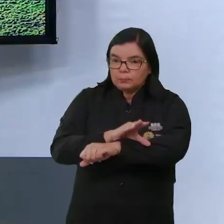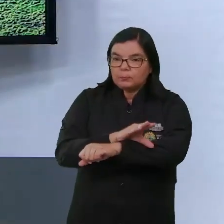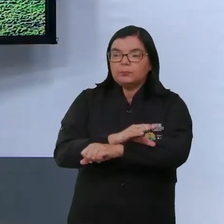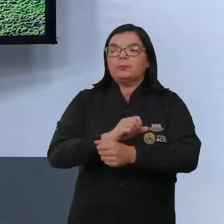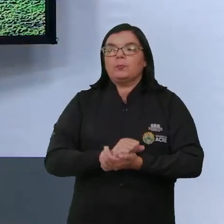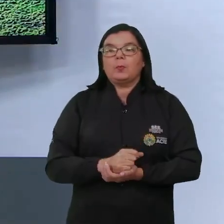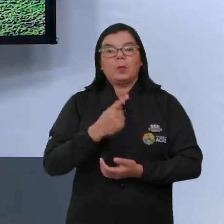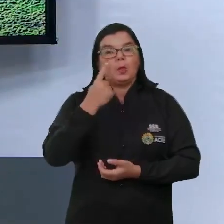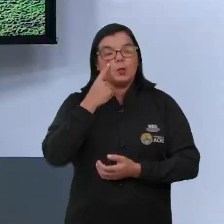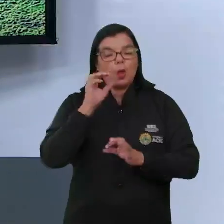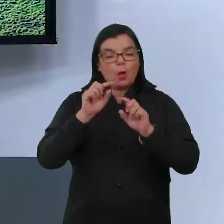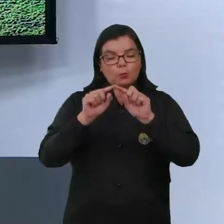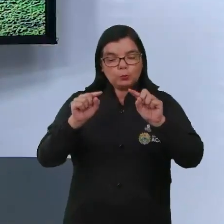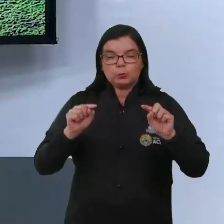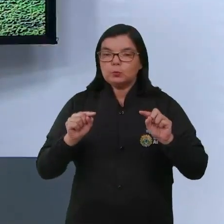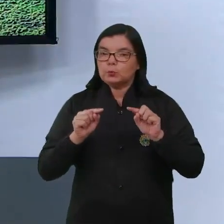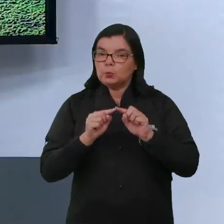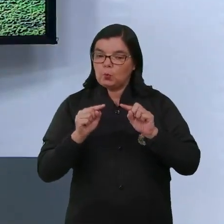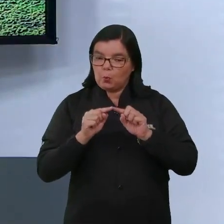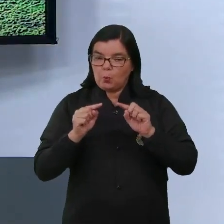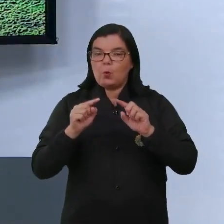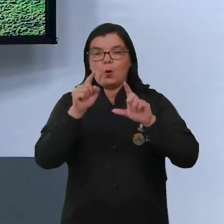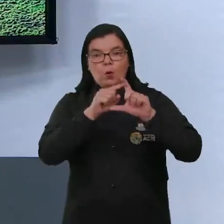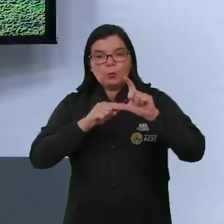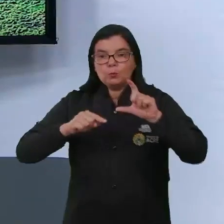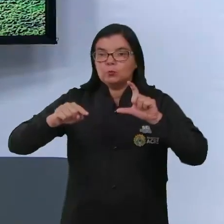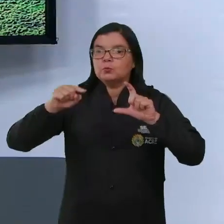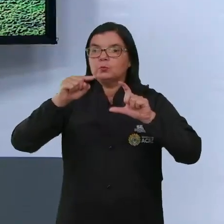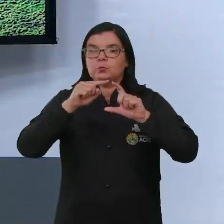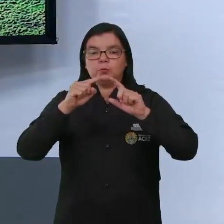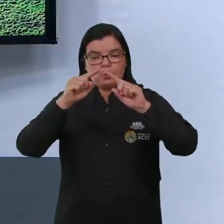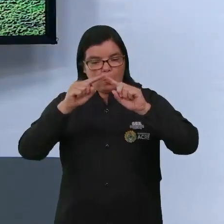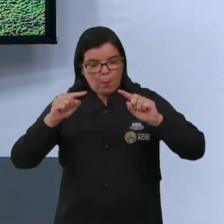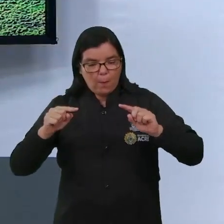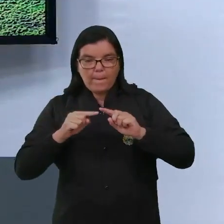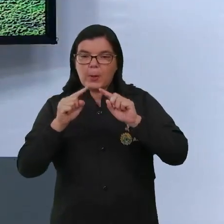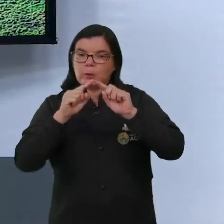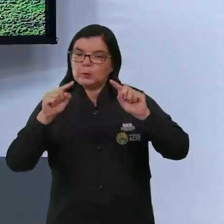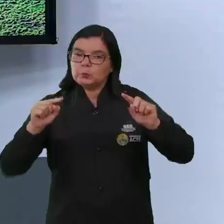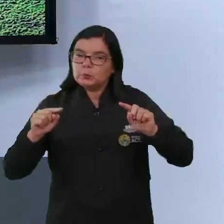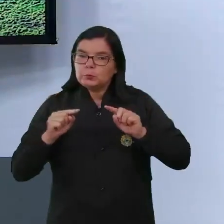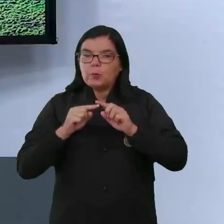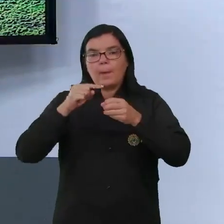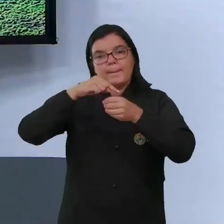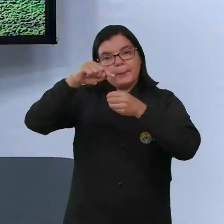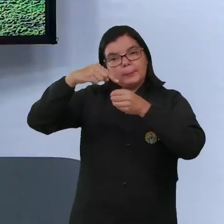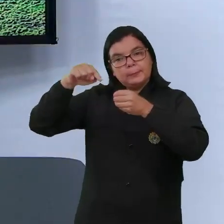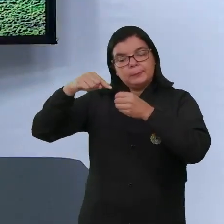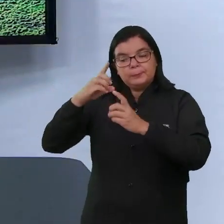mesmo essas formas que são distribuídas aí ao longo desses municípios, que são